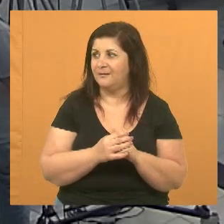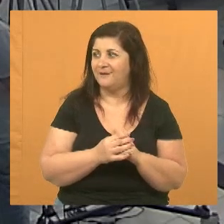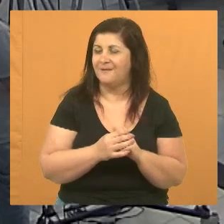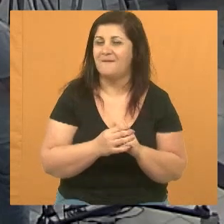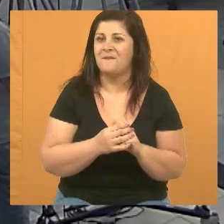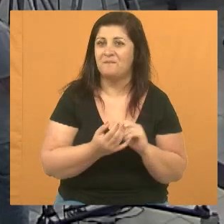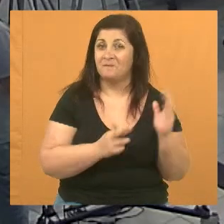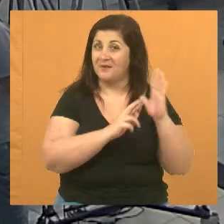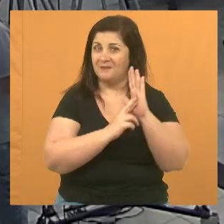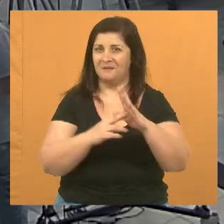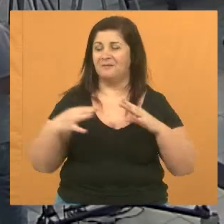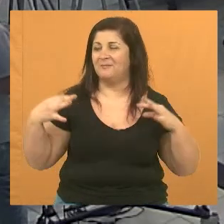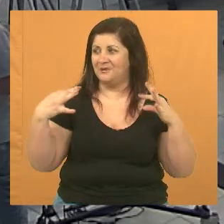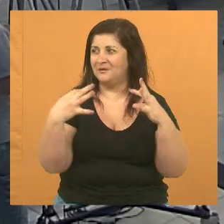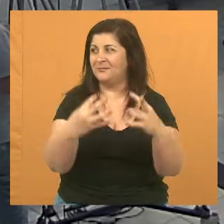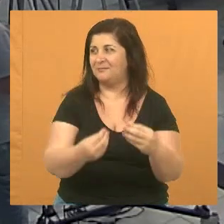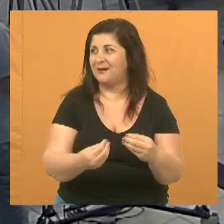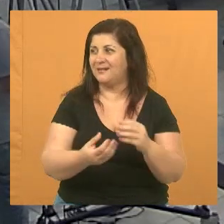Falar em nome de todos, né?